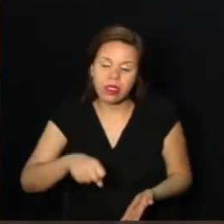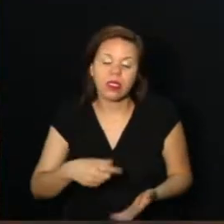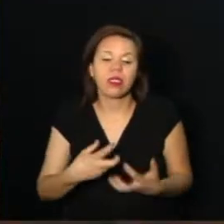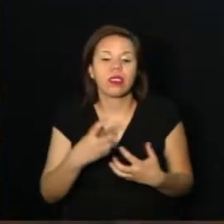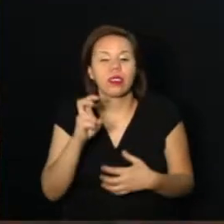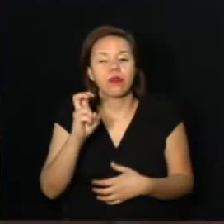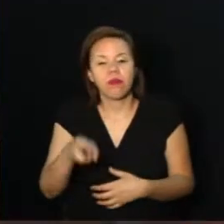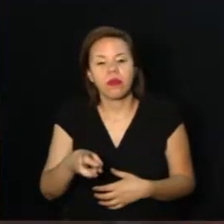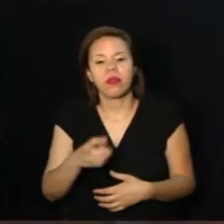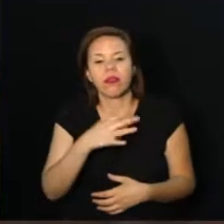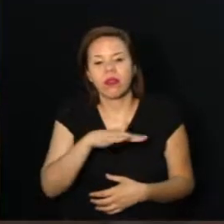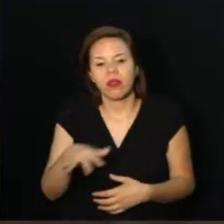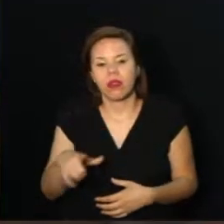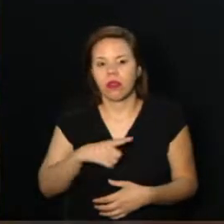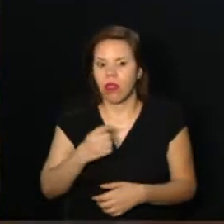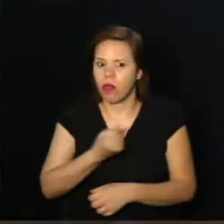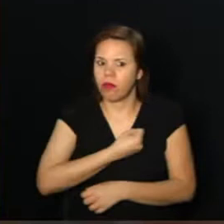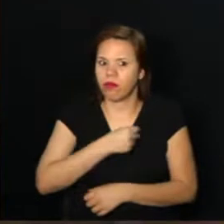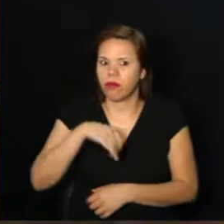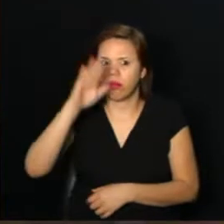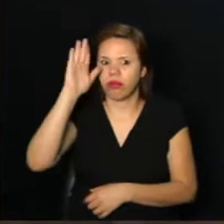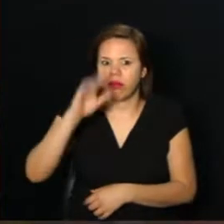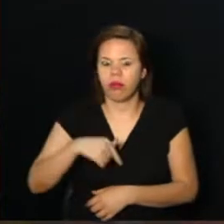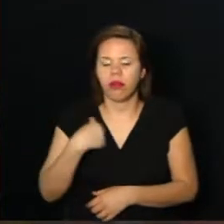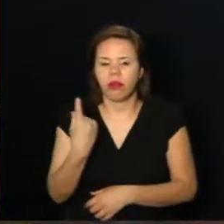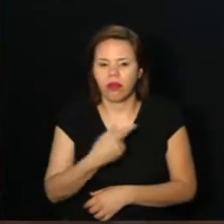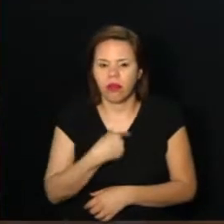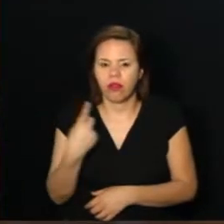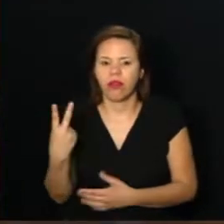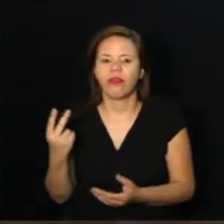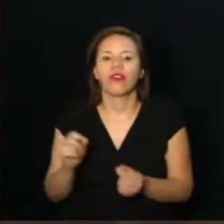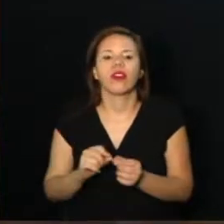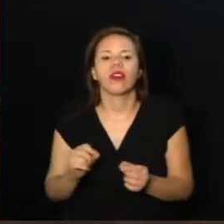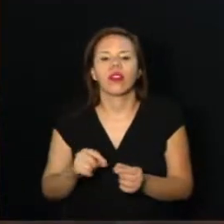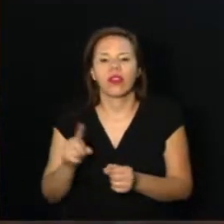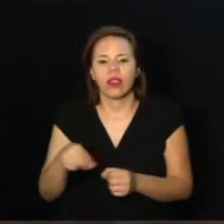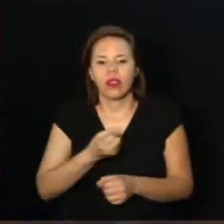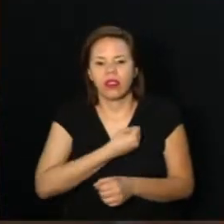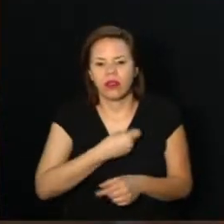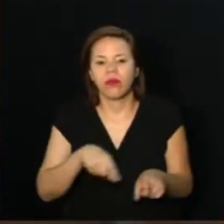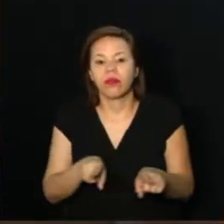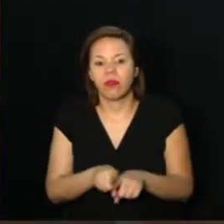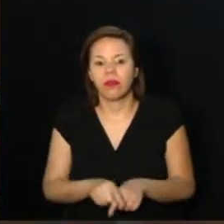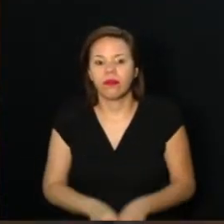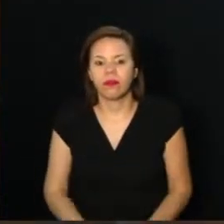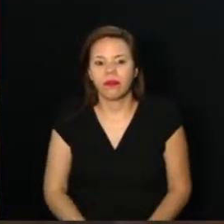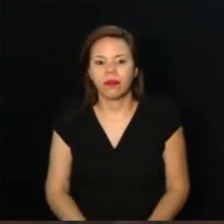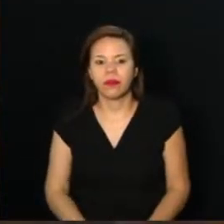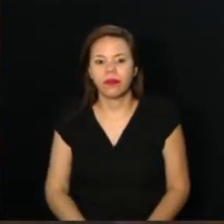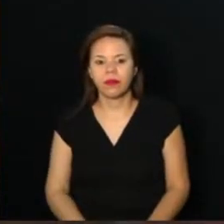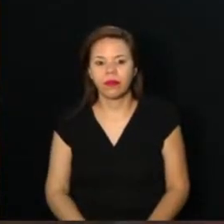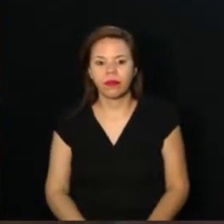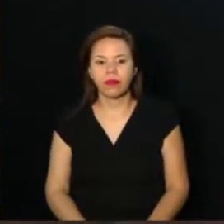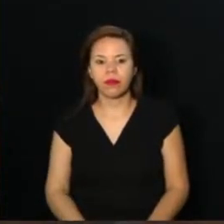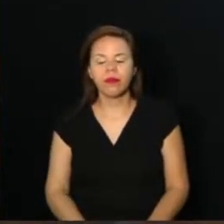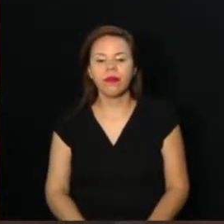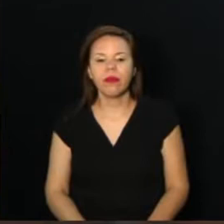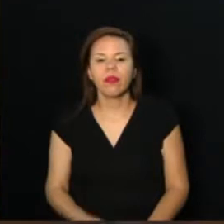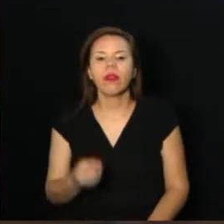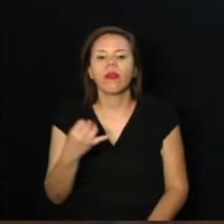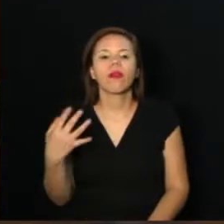crianças, é um número bastante grande, e a gente está subvalorizando este número também, né? E quantas